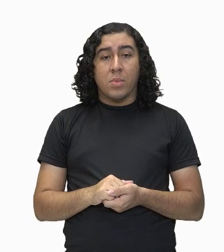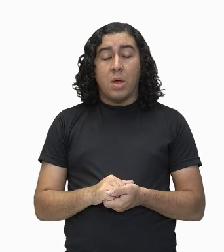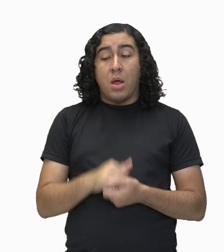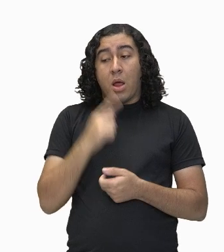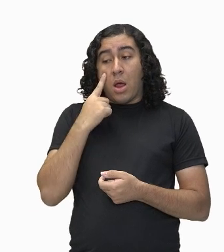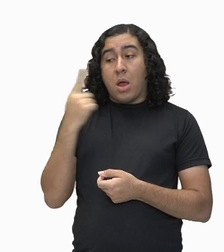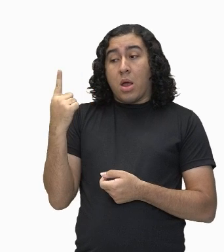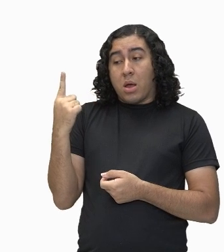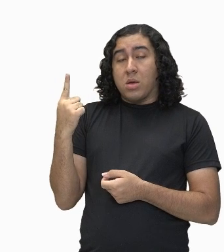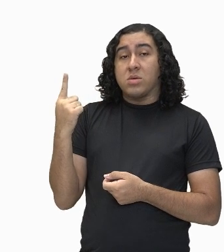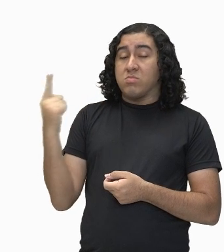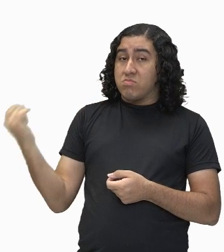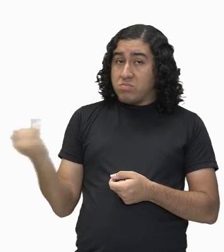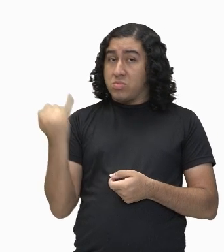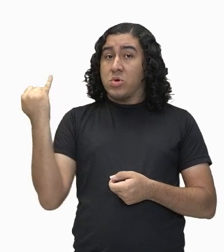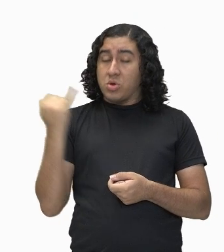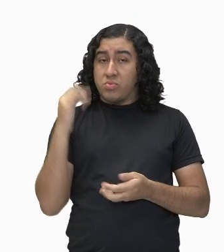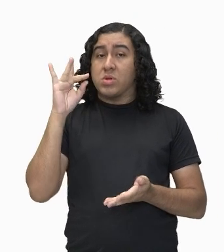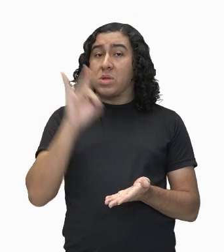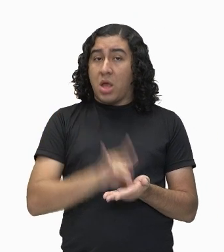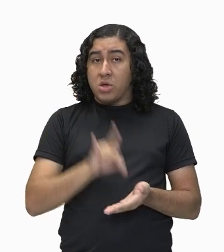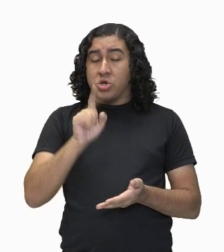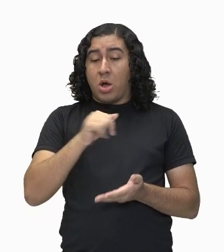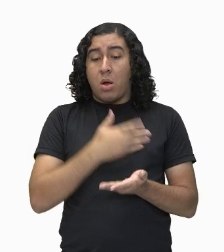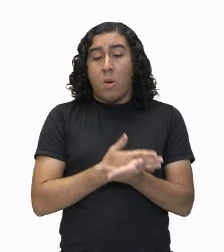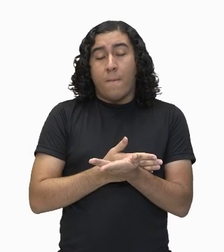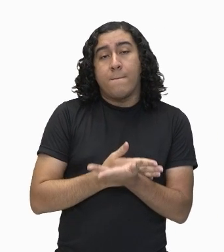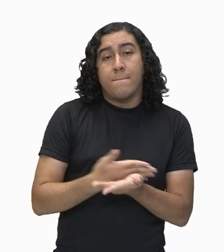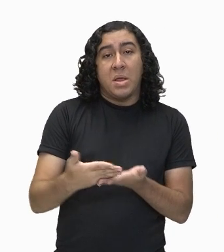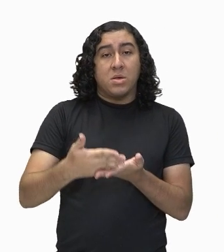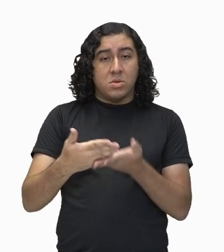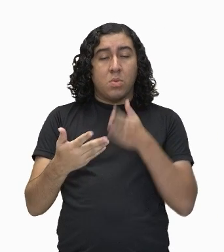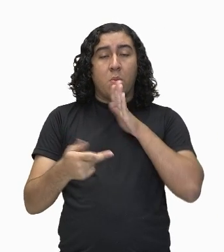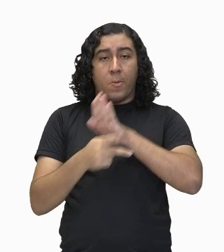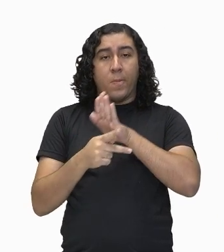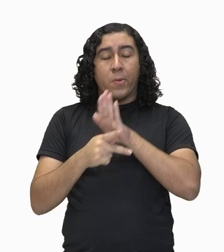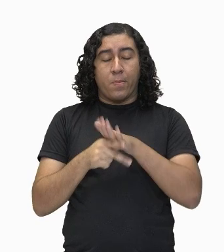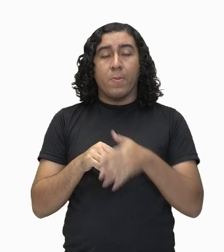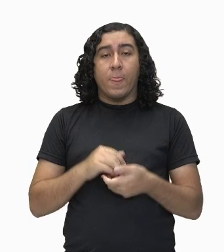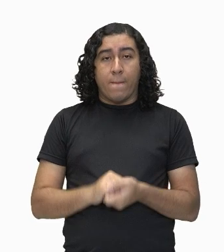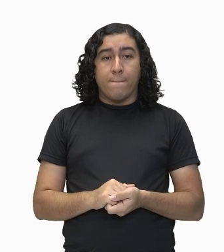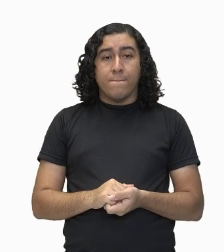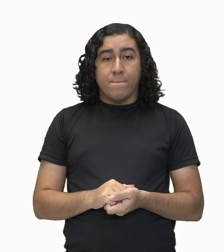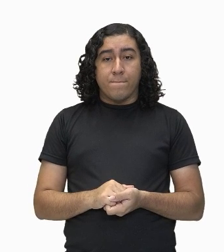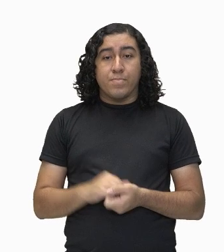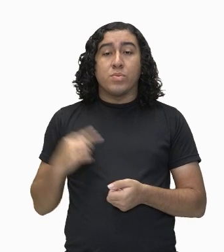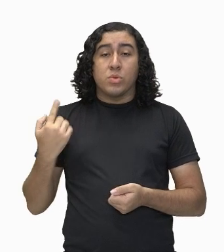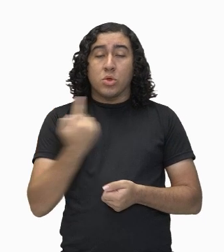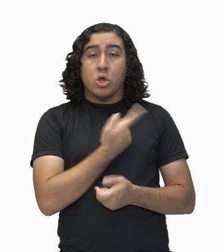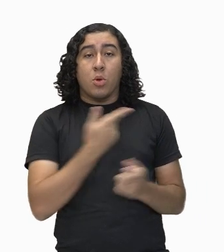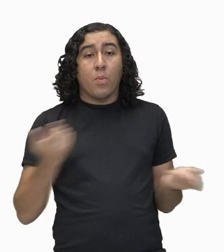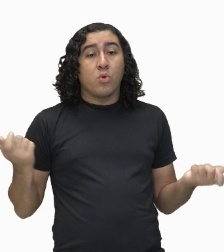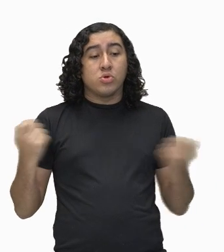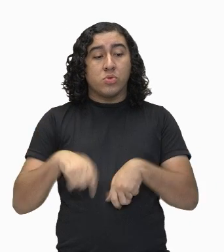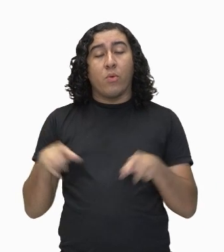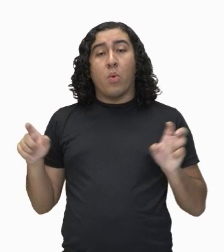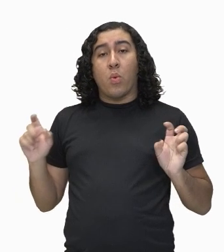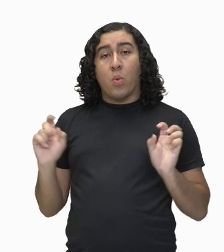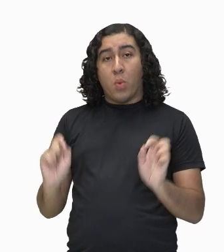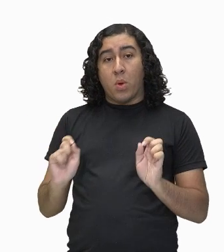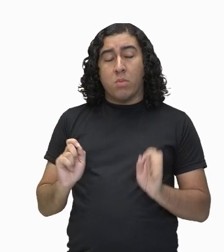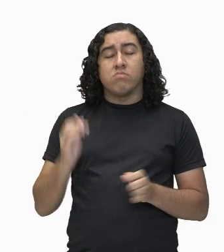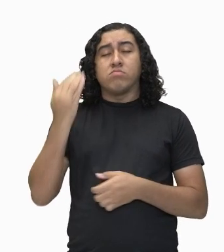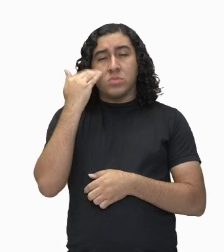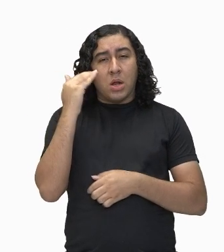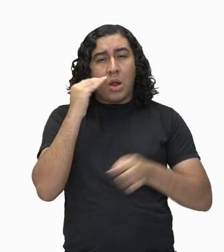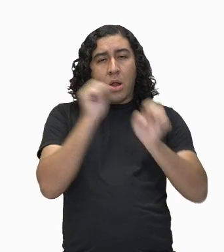ponto fundamental já de início, né, de uma introdução aqui, para que a gente possa então